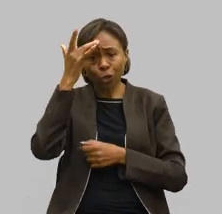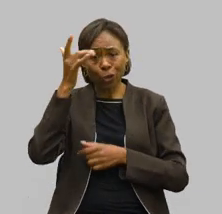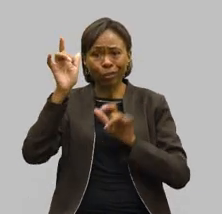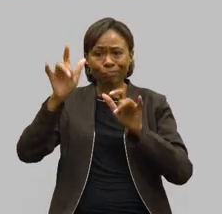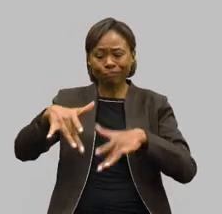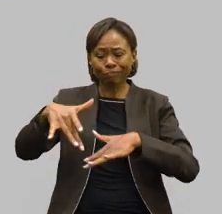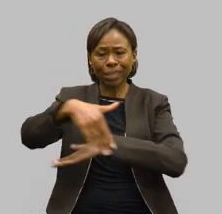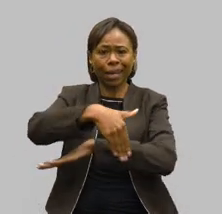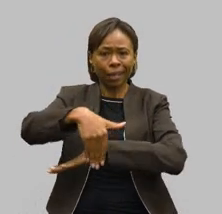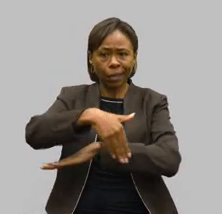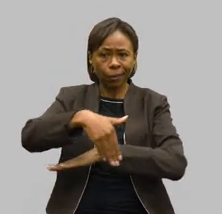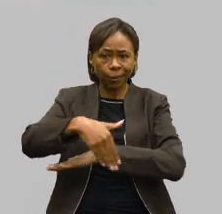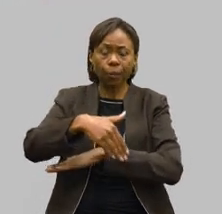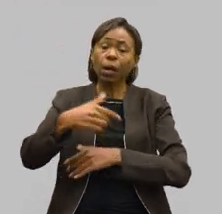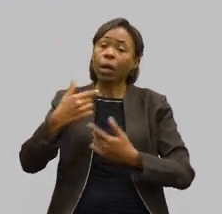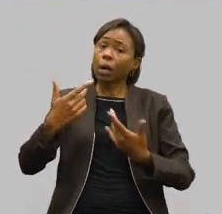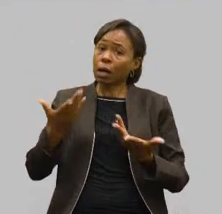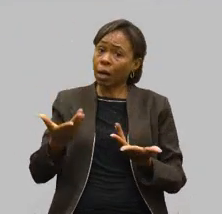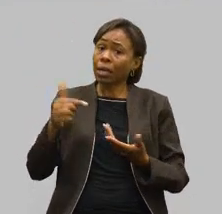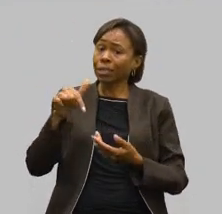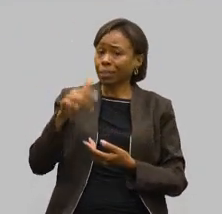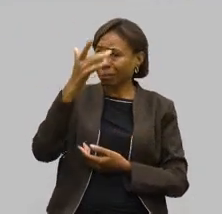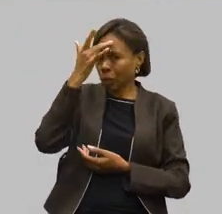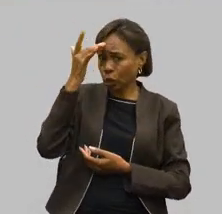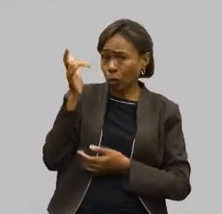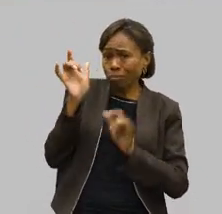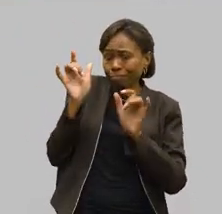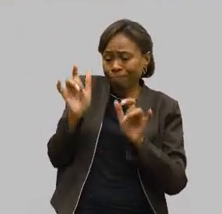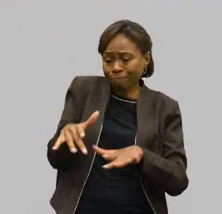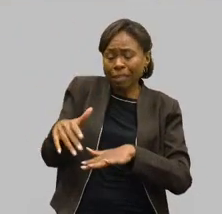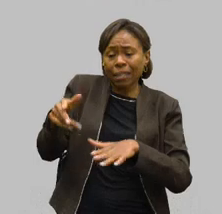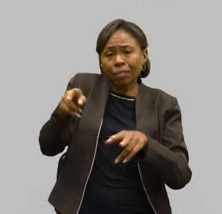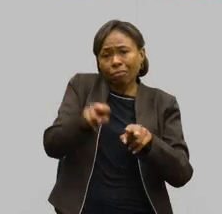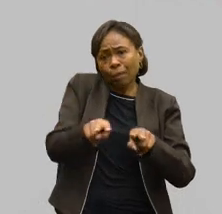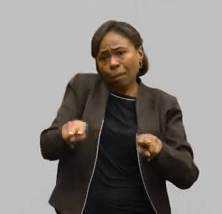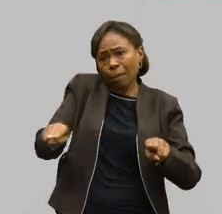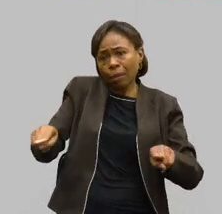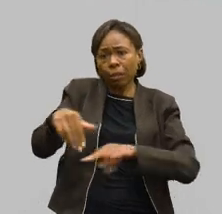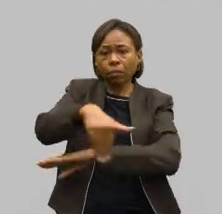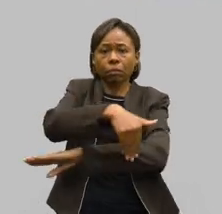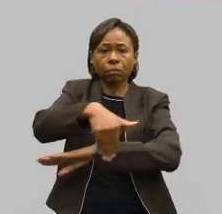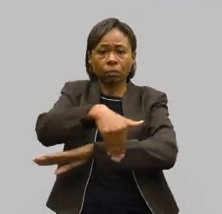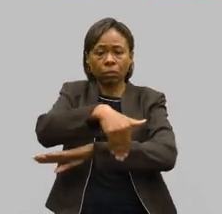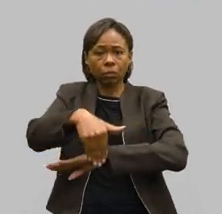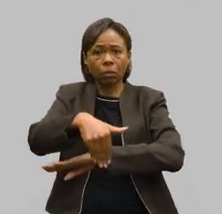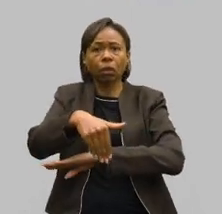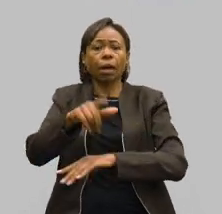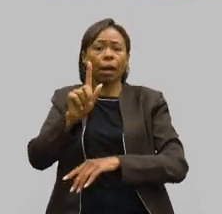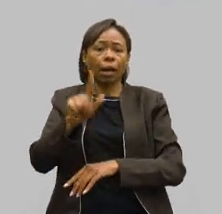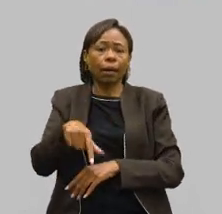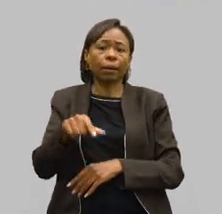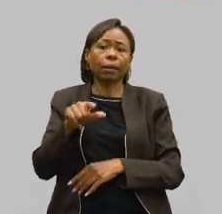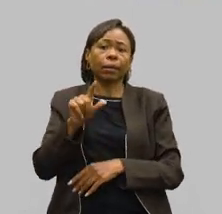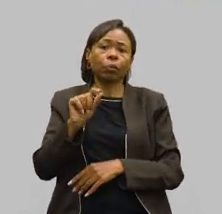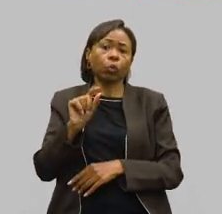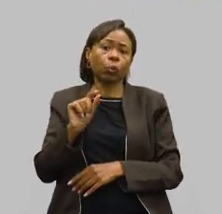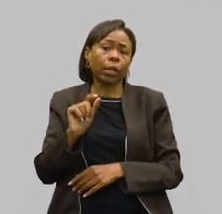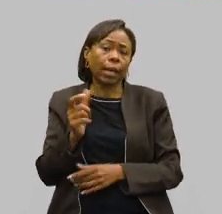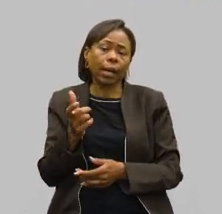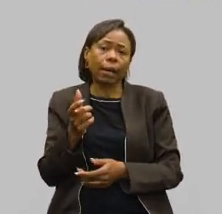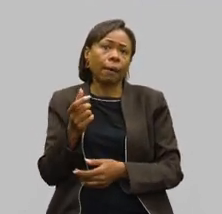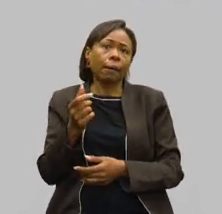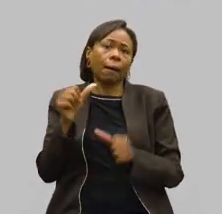podemos considerar a população de rua como um verdadeiro eh eh tragédia como